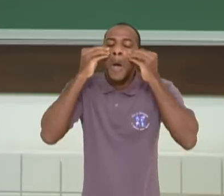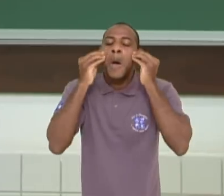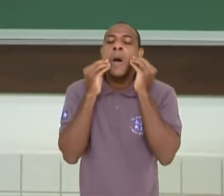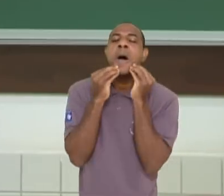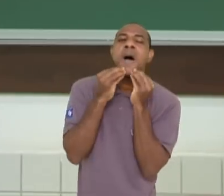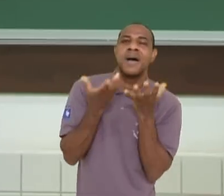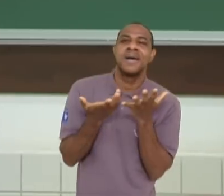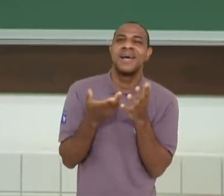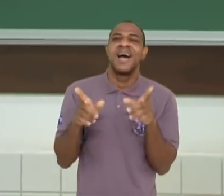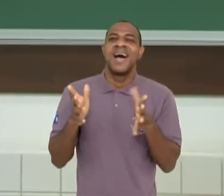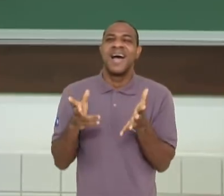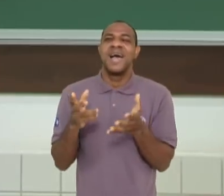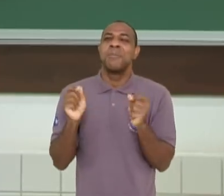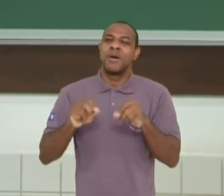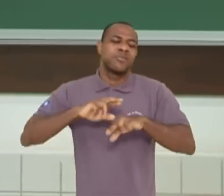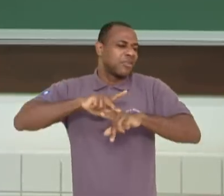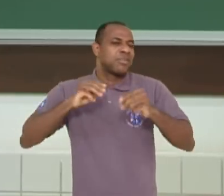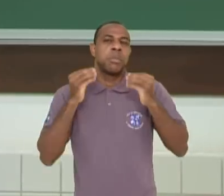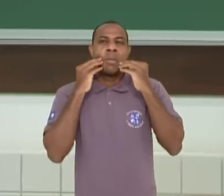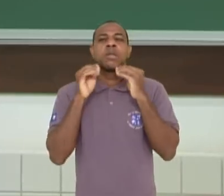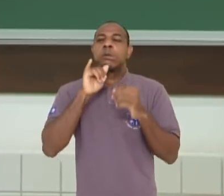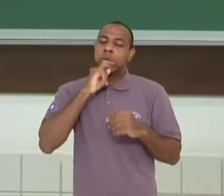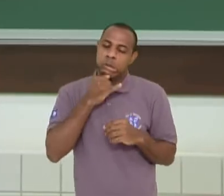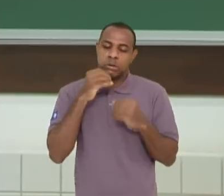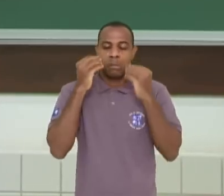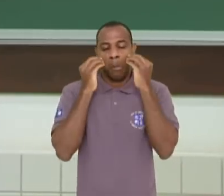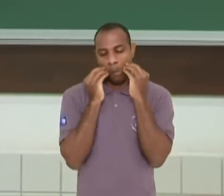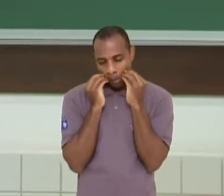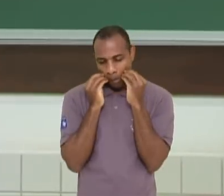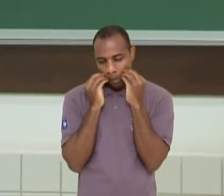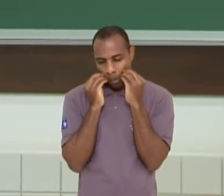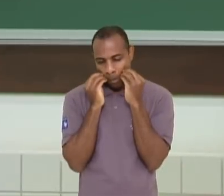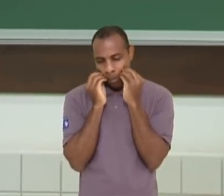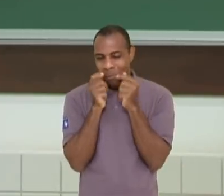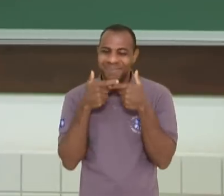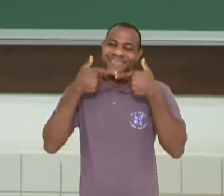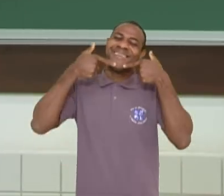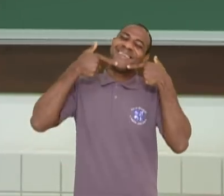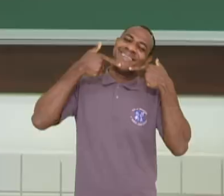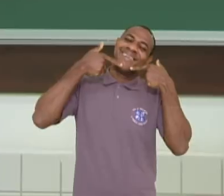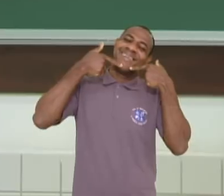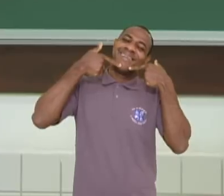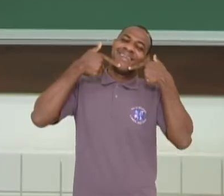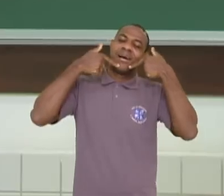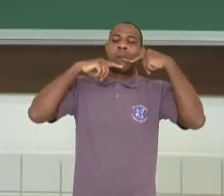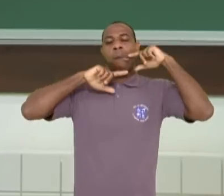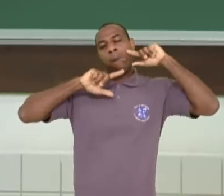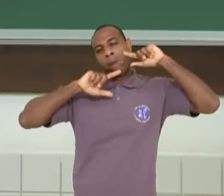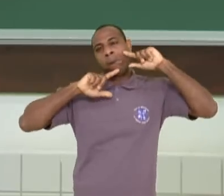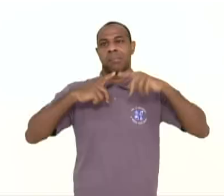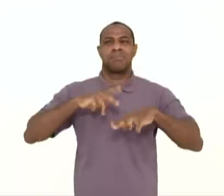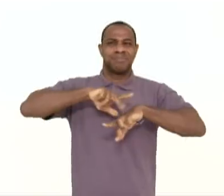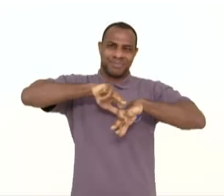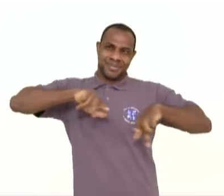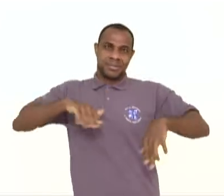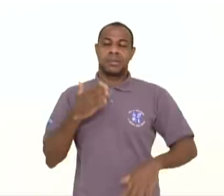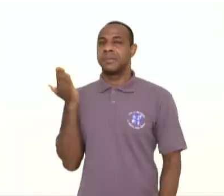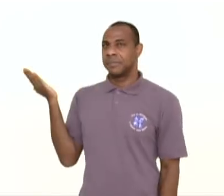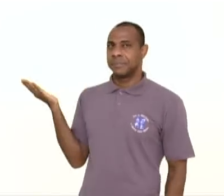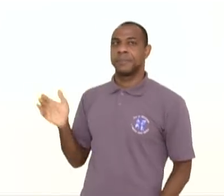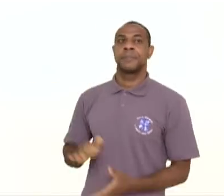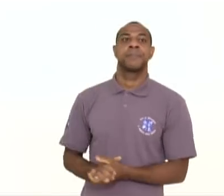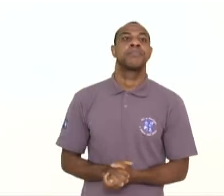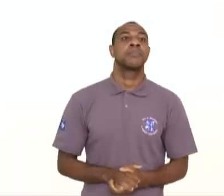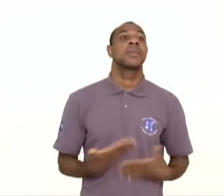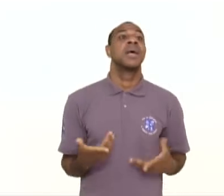mais triste. Então essa daí é a expressão do palhaço Pierrot. E a forma abstrata, então